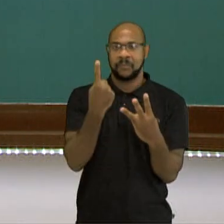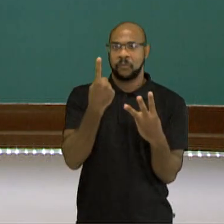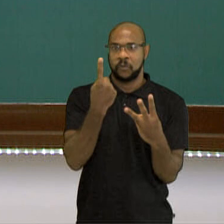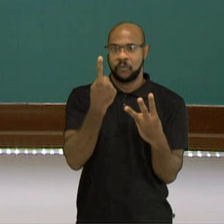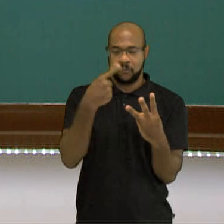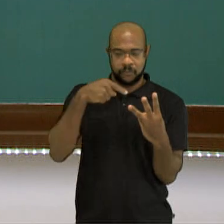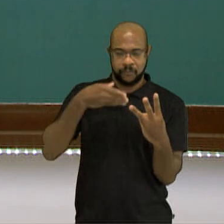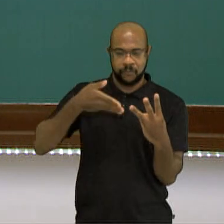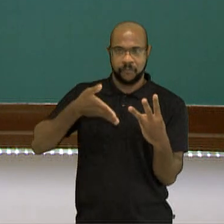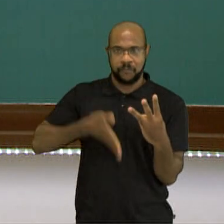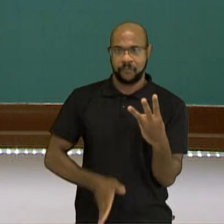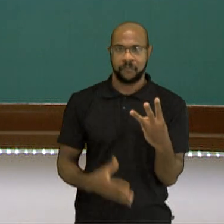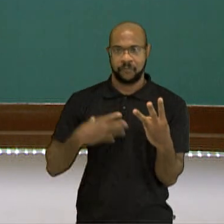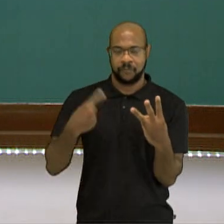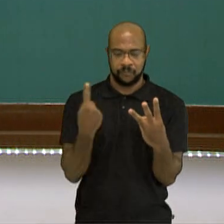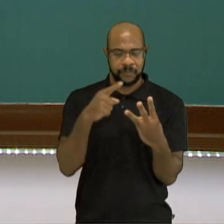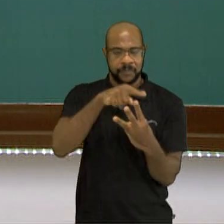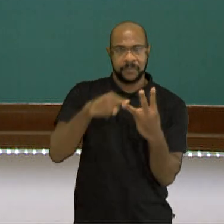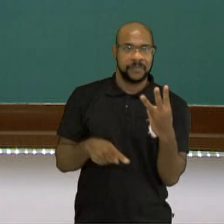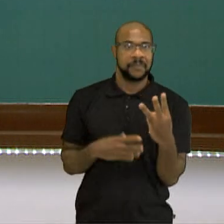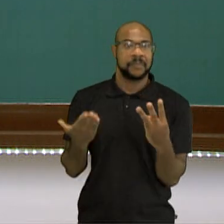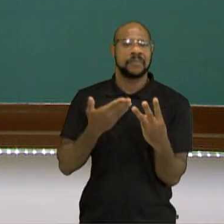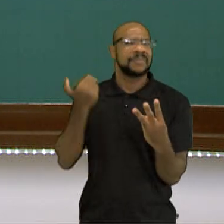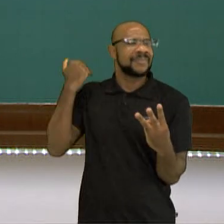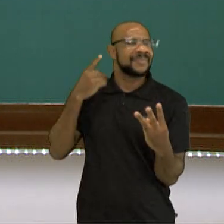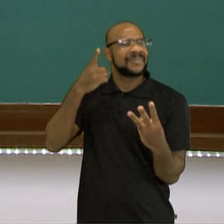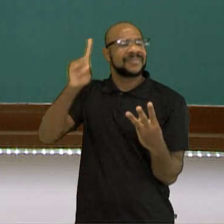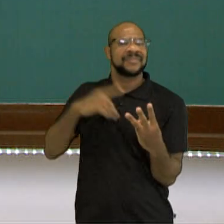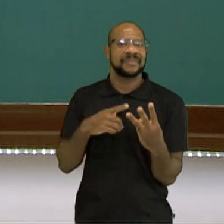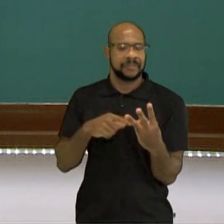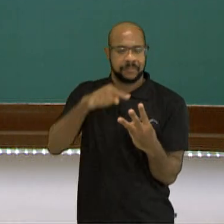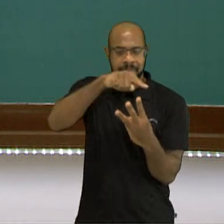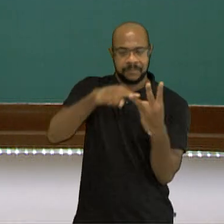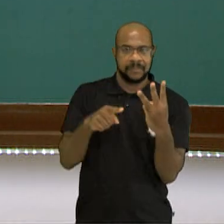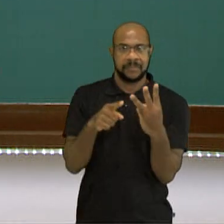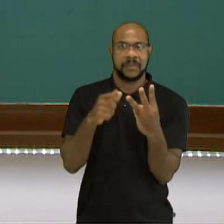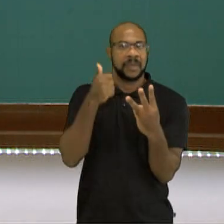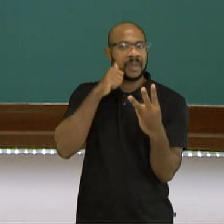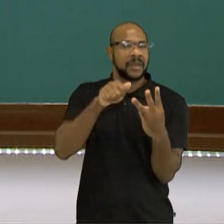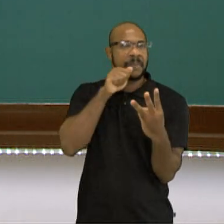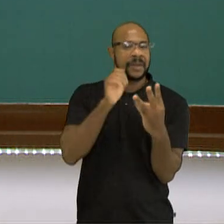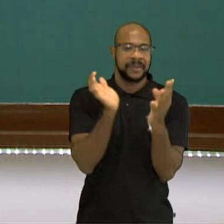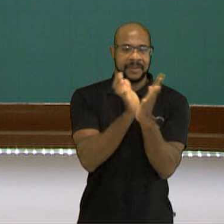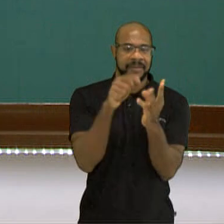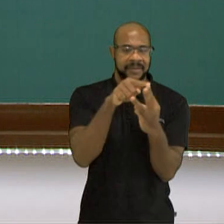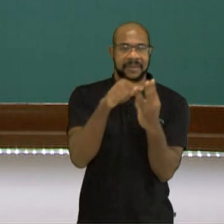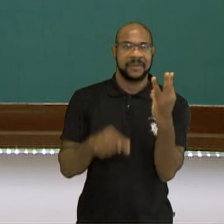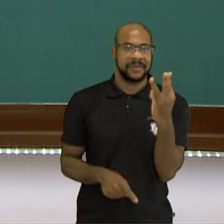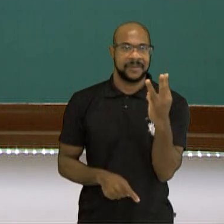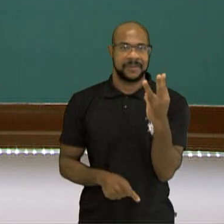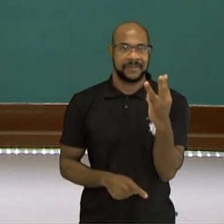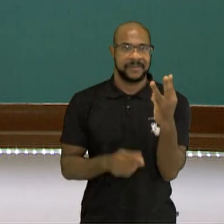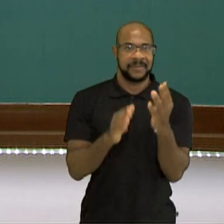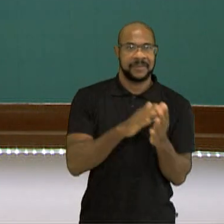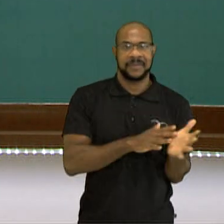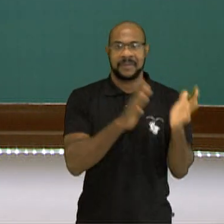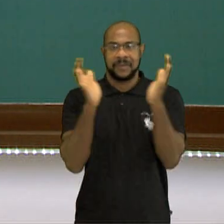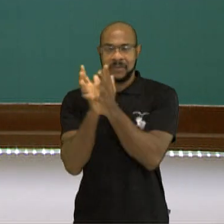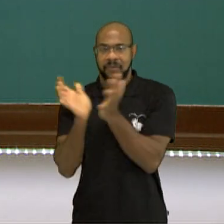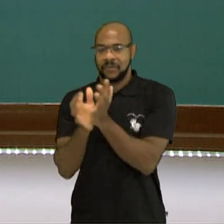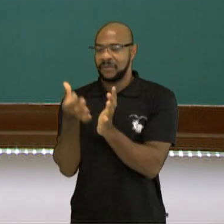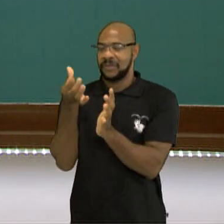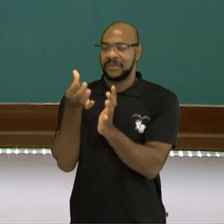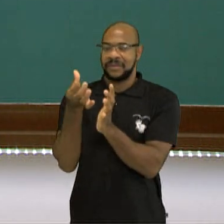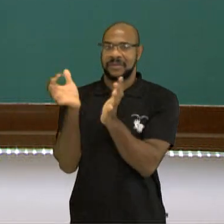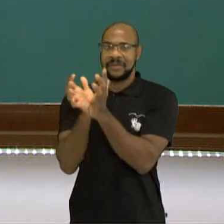importantes. Considere para aquele dia o conjunto das 3 mães, o conjunto das 6